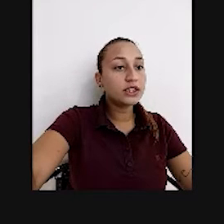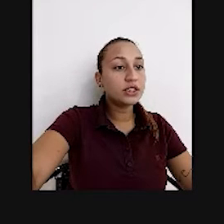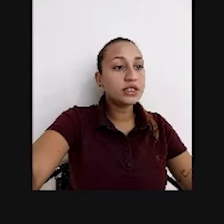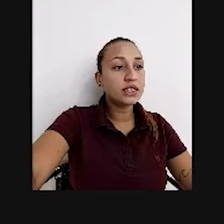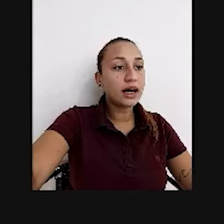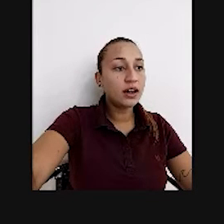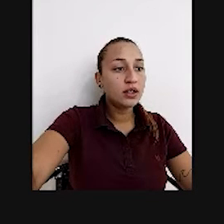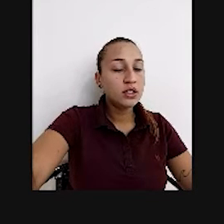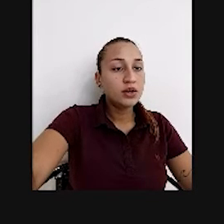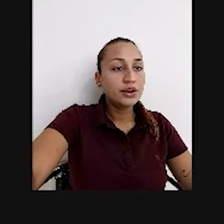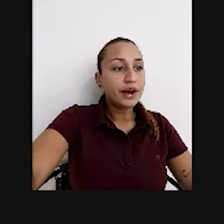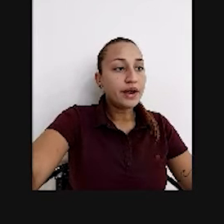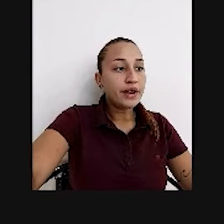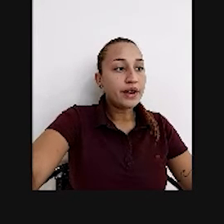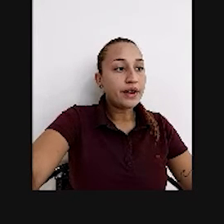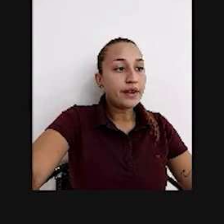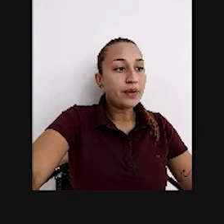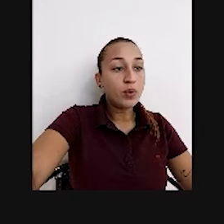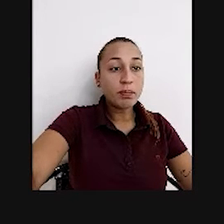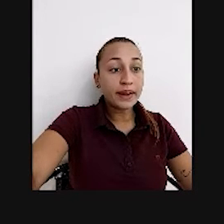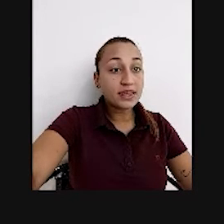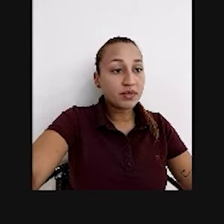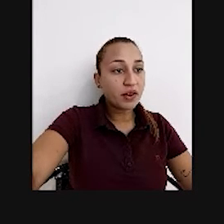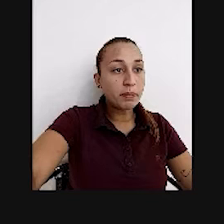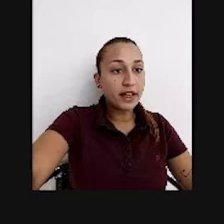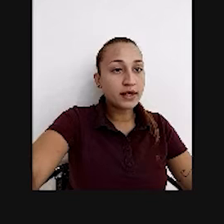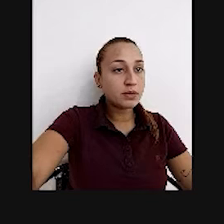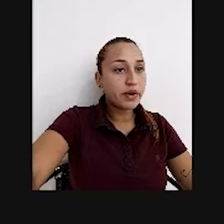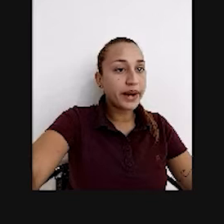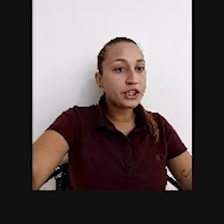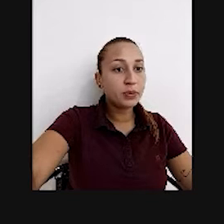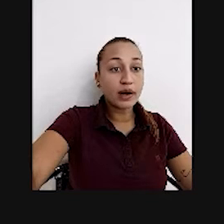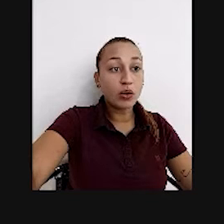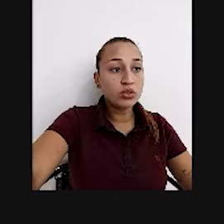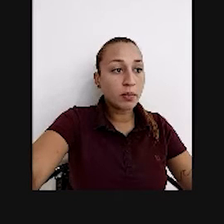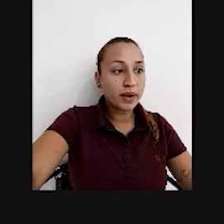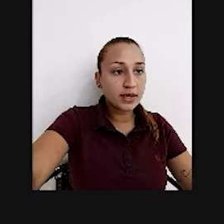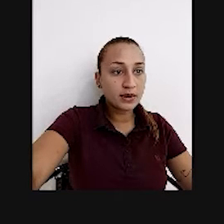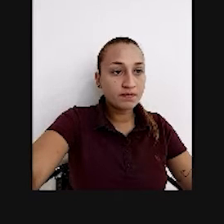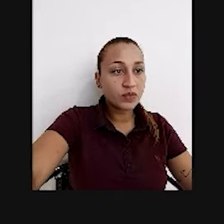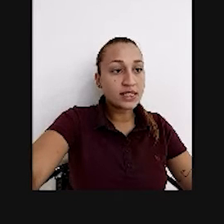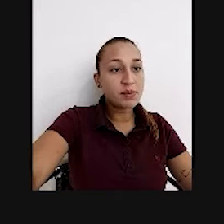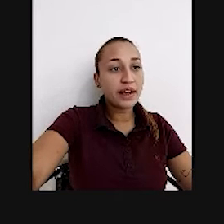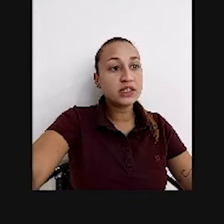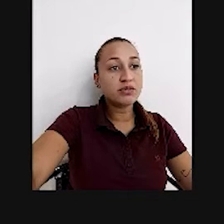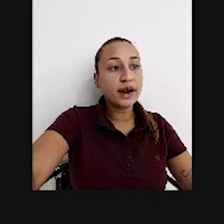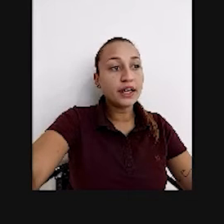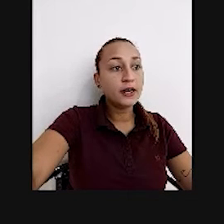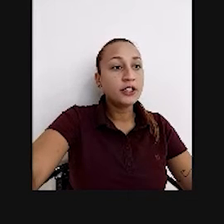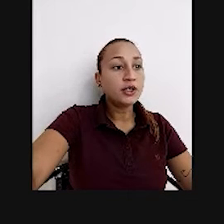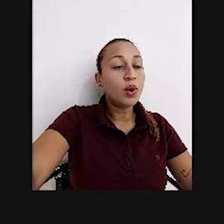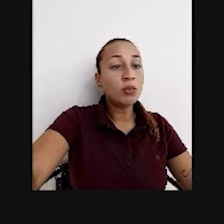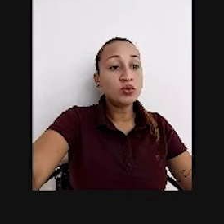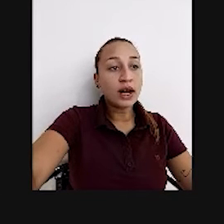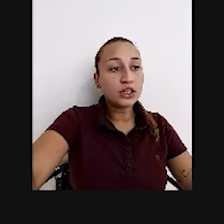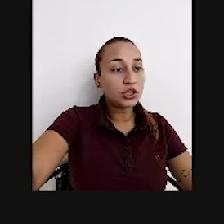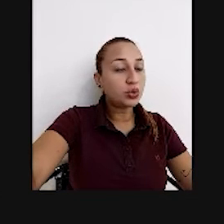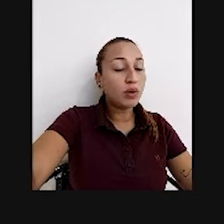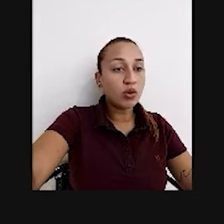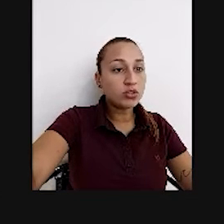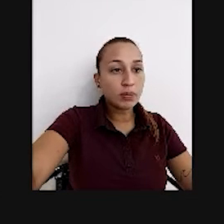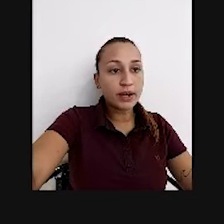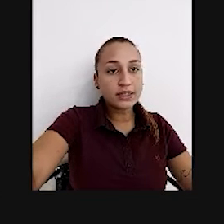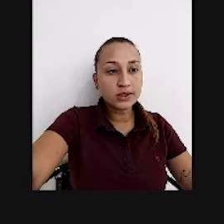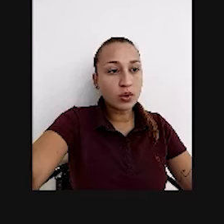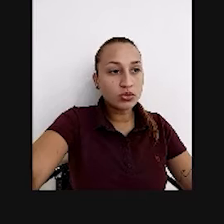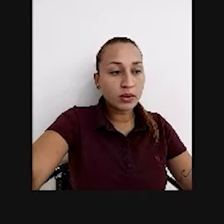digamos que a gente já, uma empresa fabrica esse bracket para outra empresa, esse bracket vai em uma montagem